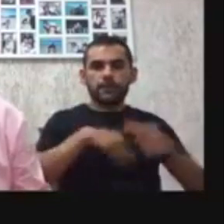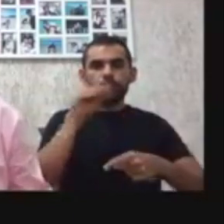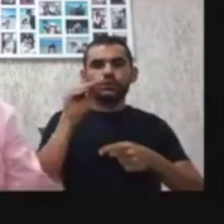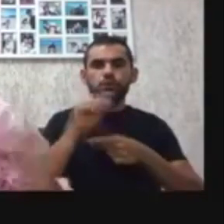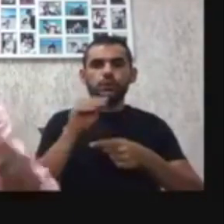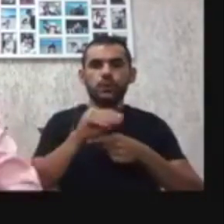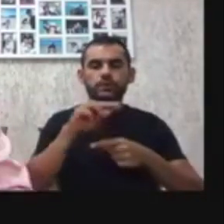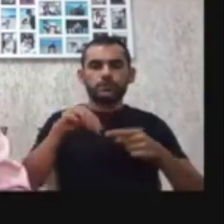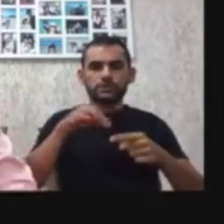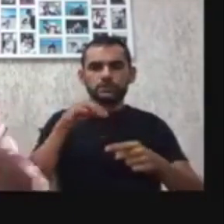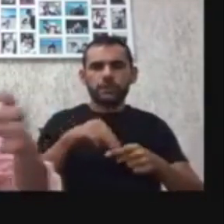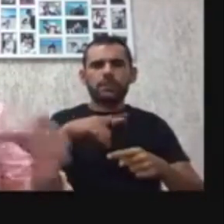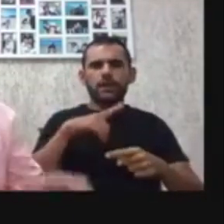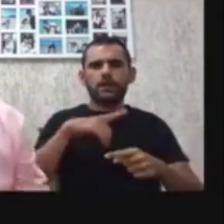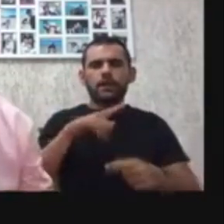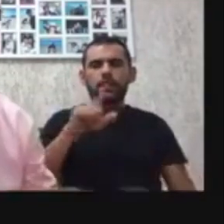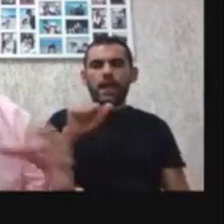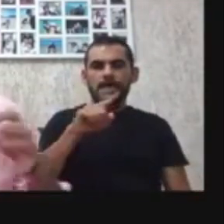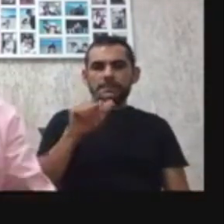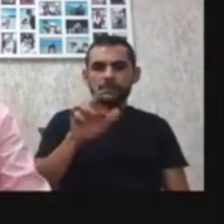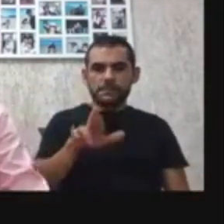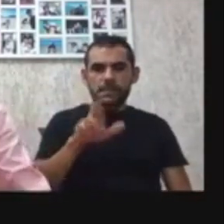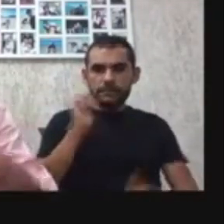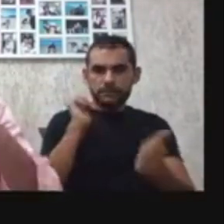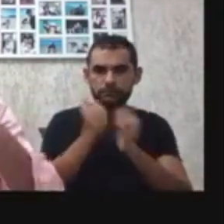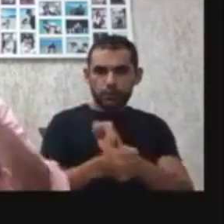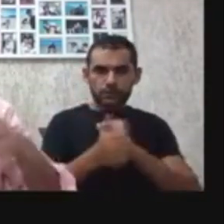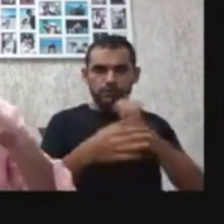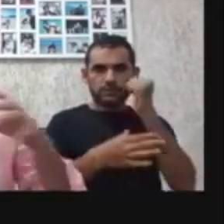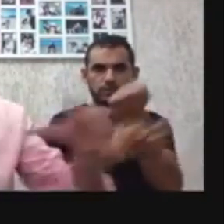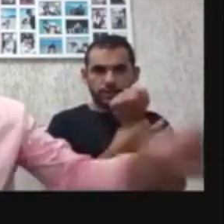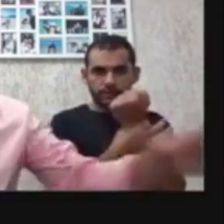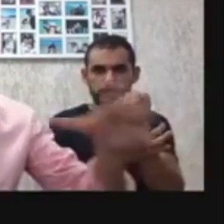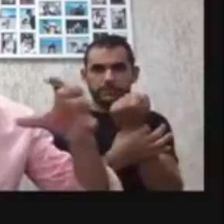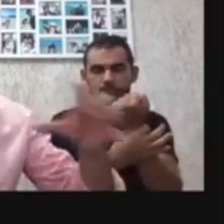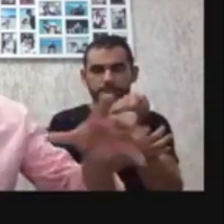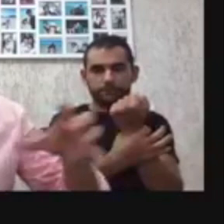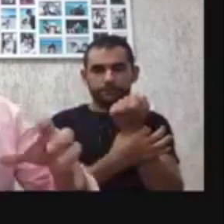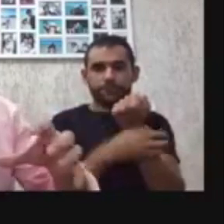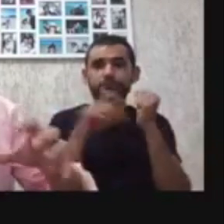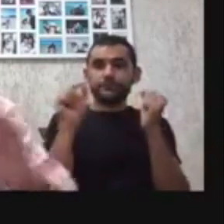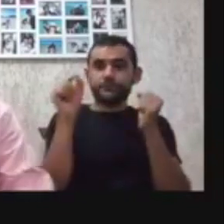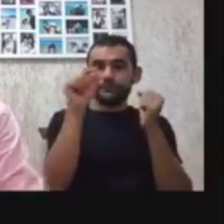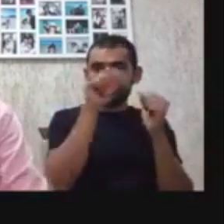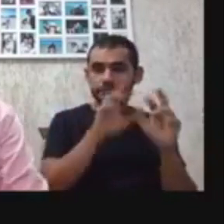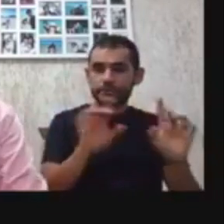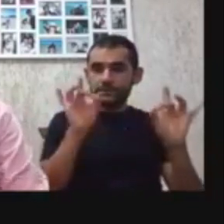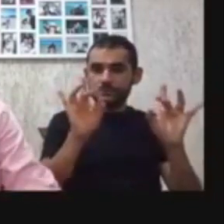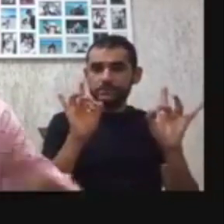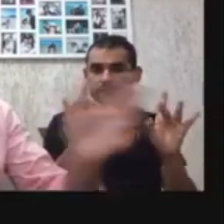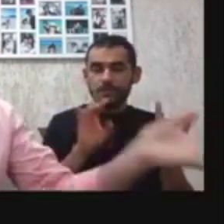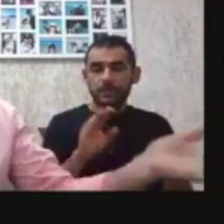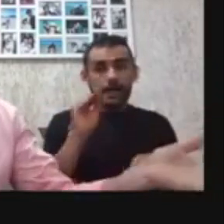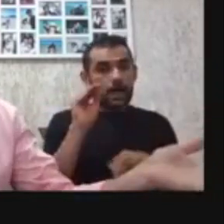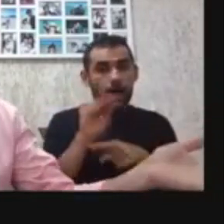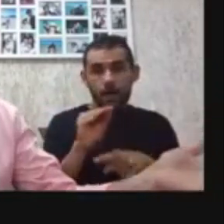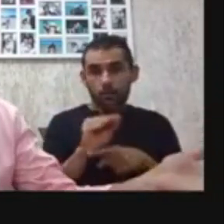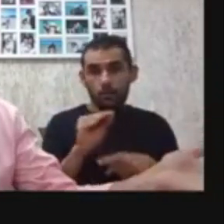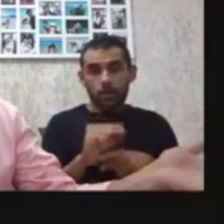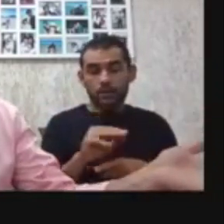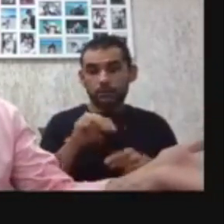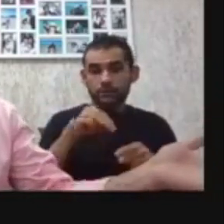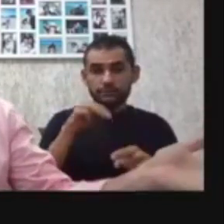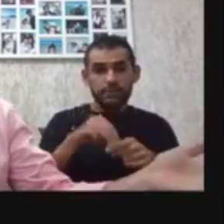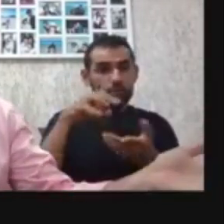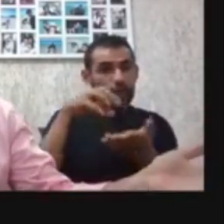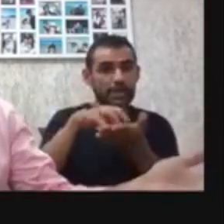essas pessoas tenham lazer, tenham esporte, tenham segurança, e ela está nesses pontos específicos. A Guarda Municipal não é Guarda Municipal do